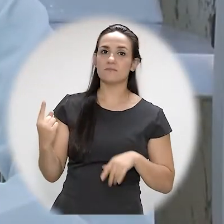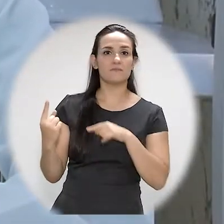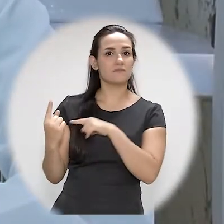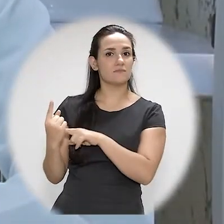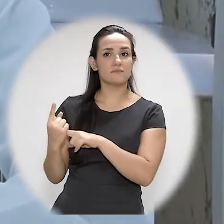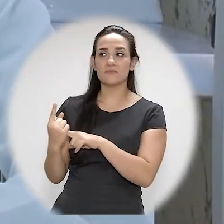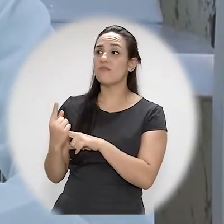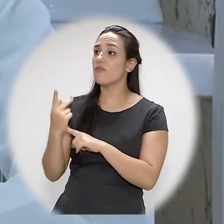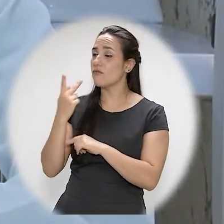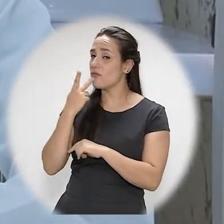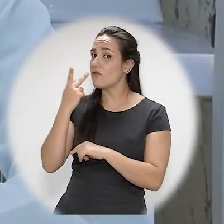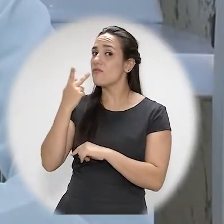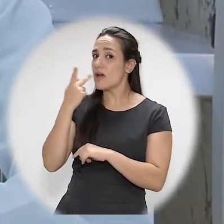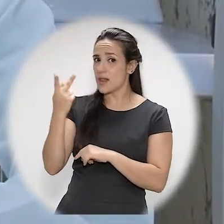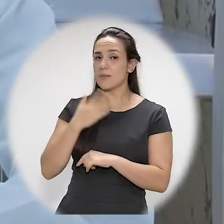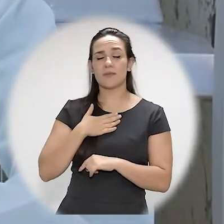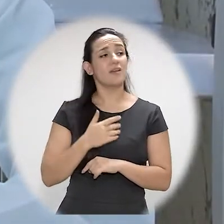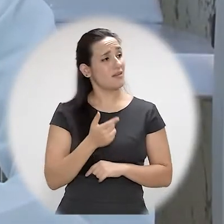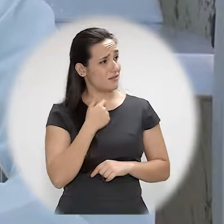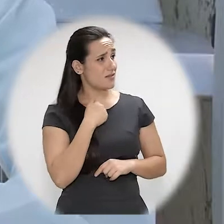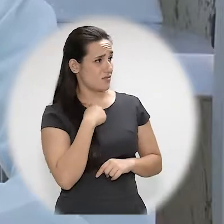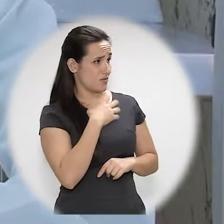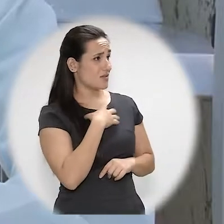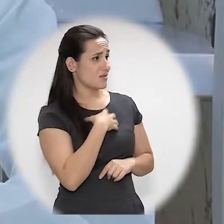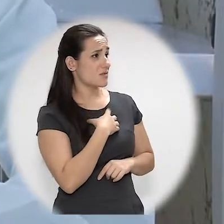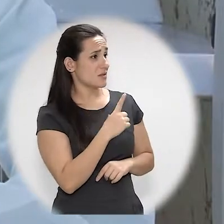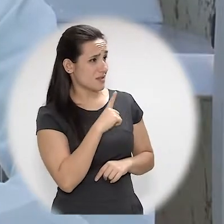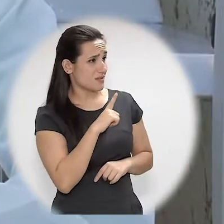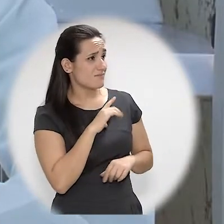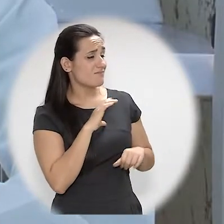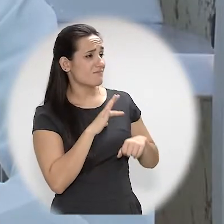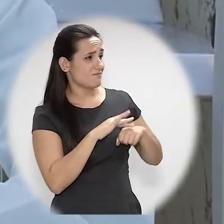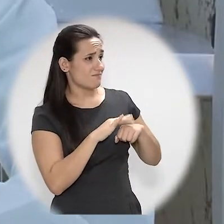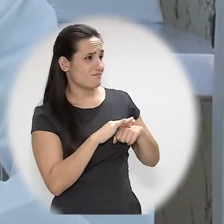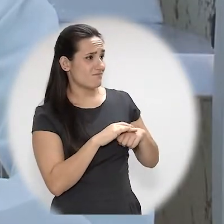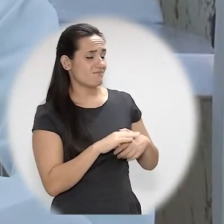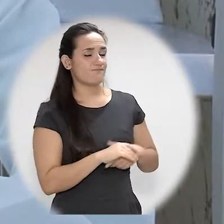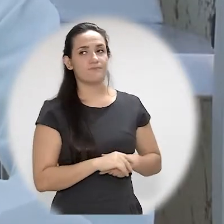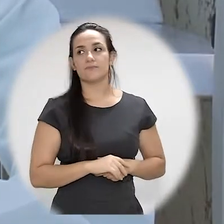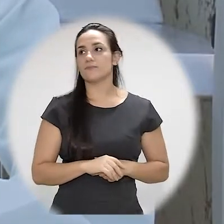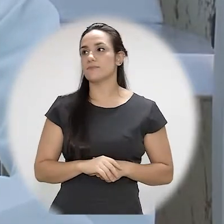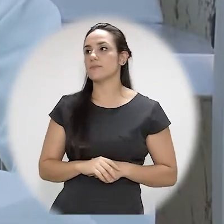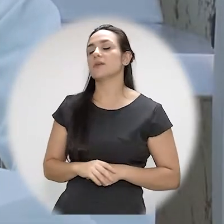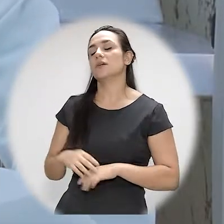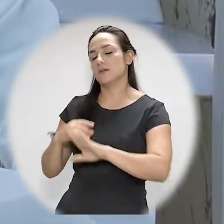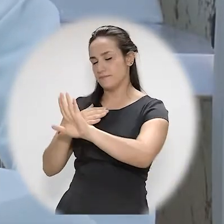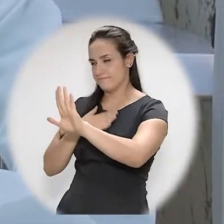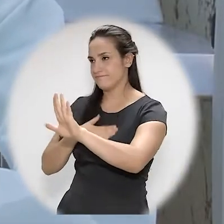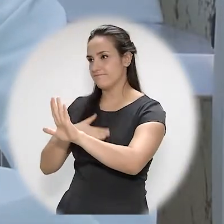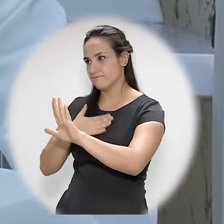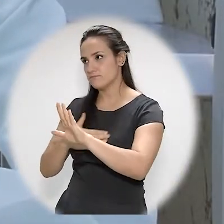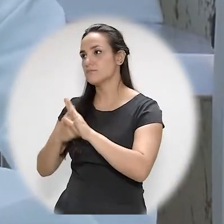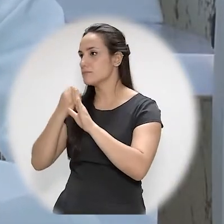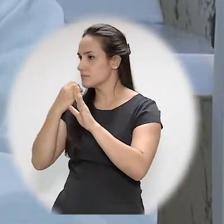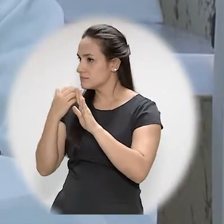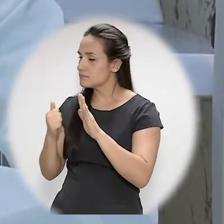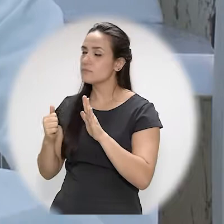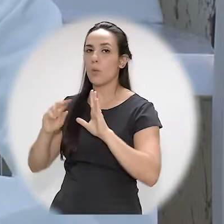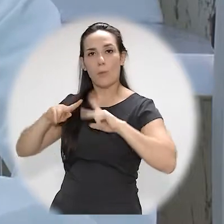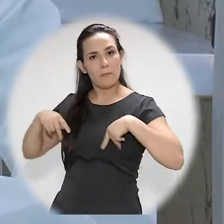de descobrir o diagnóstico ou que está com aqueles sintomas característicos, recebê-lo, ter